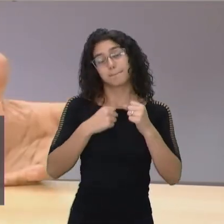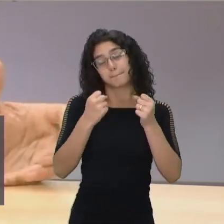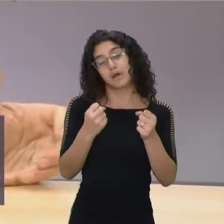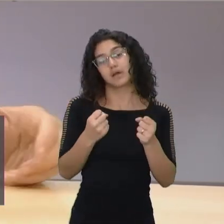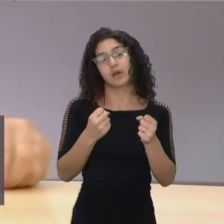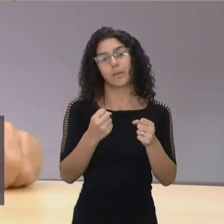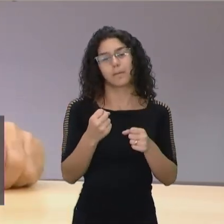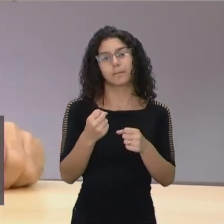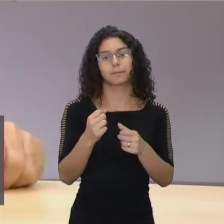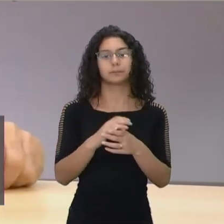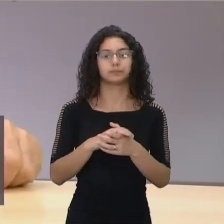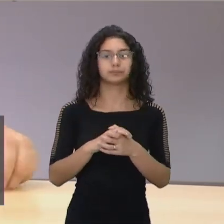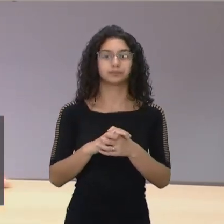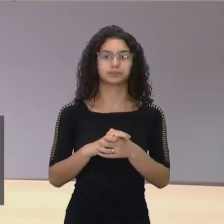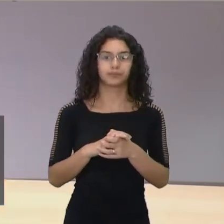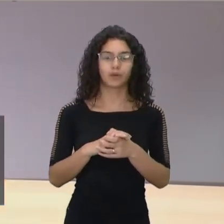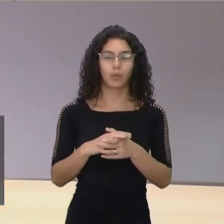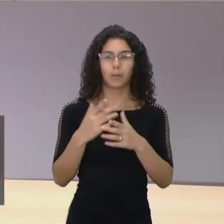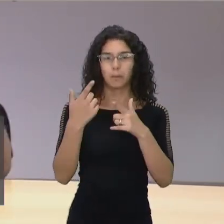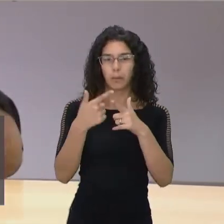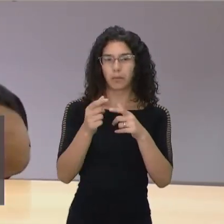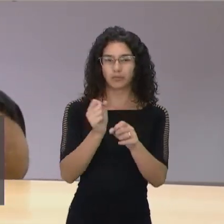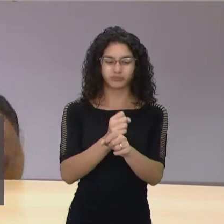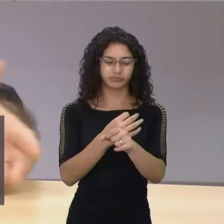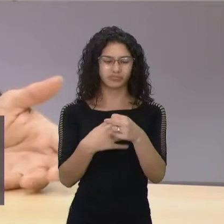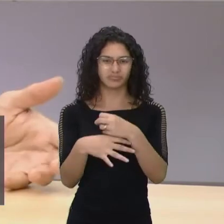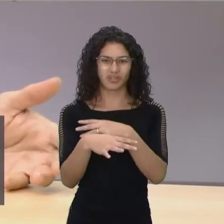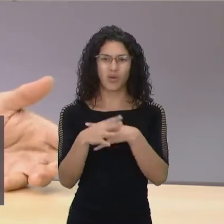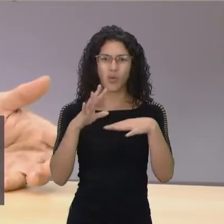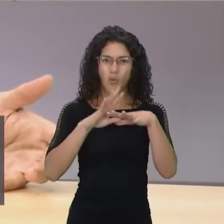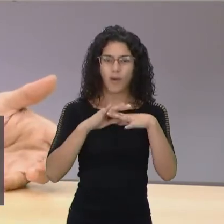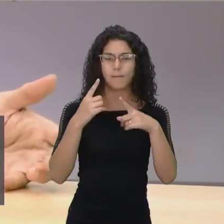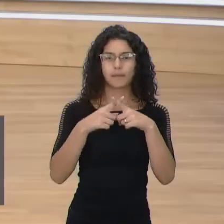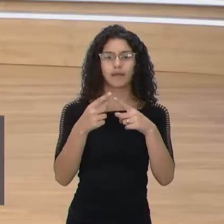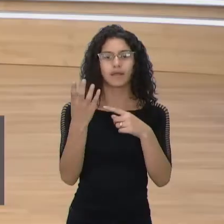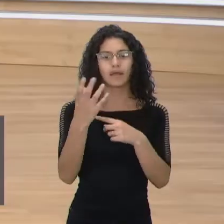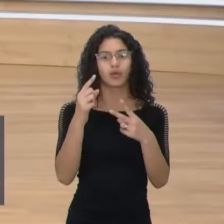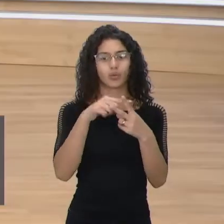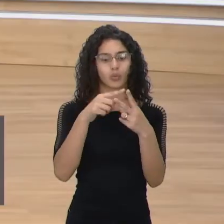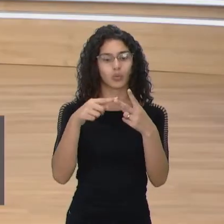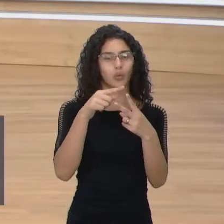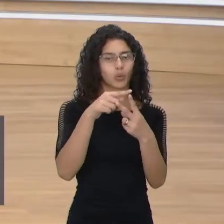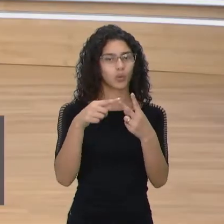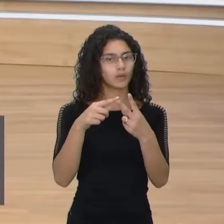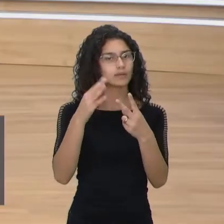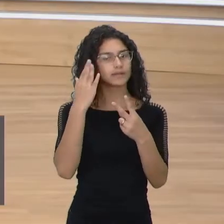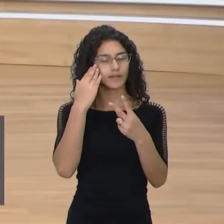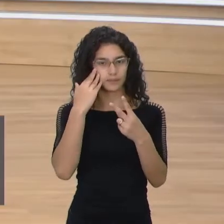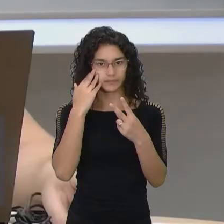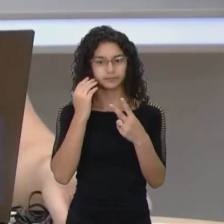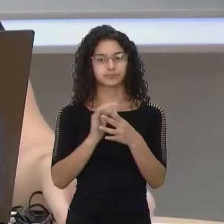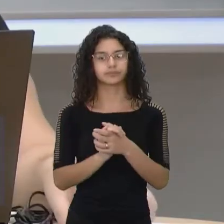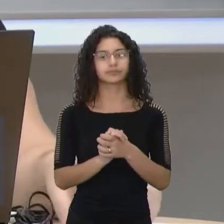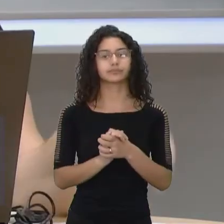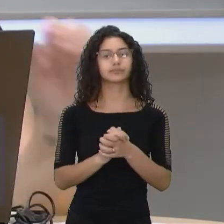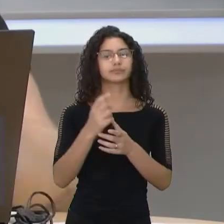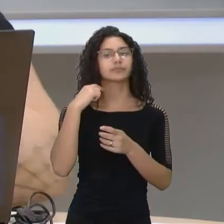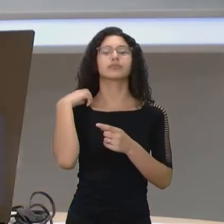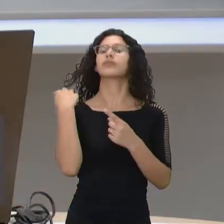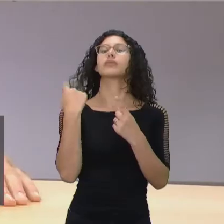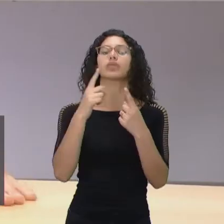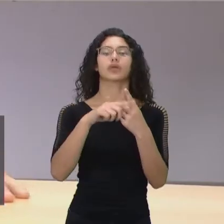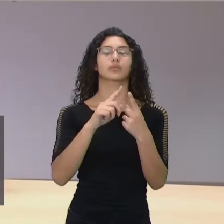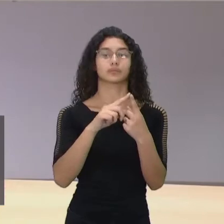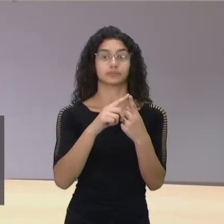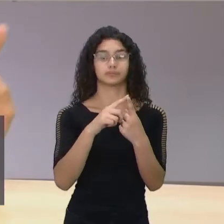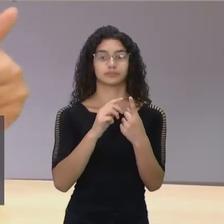certo dilema, uma certa aflição, porque aqui eu quero emprestar 2 saberes da antropologia, posso? Opa, como não? O primeiro é